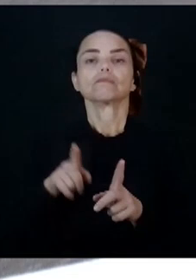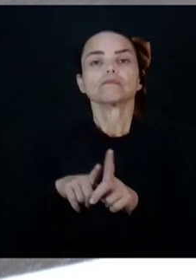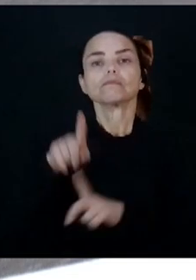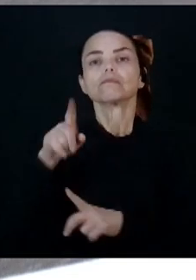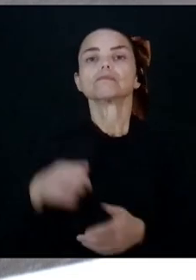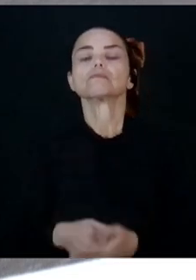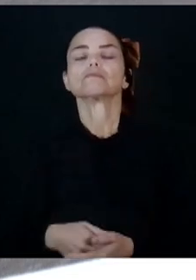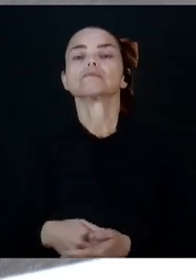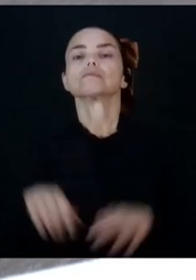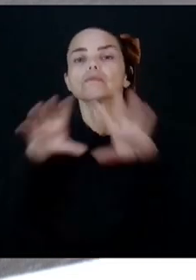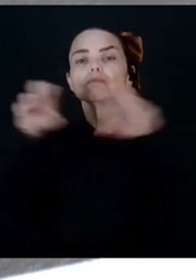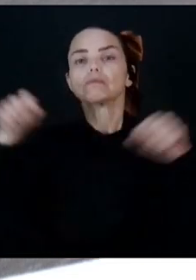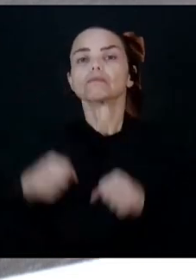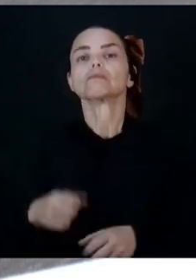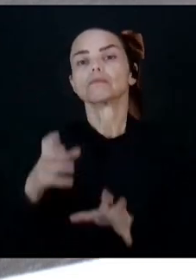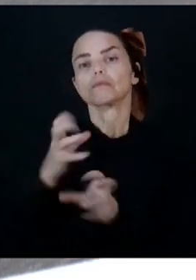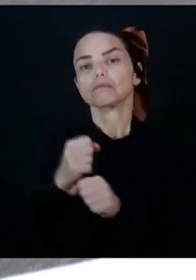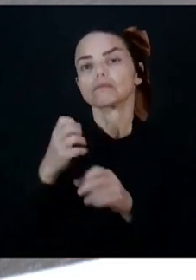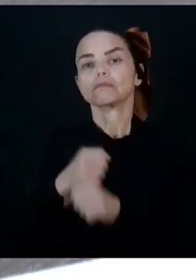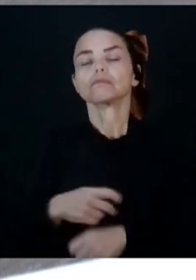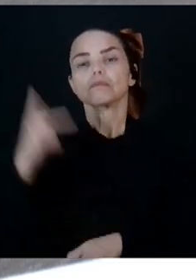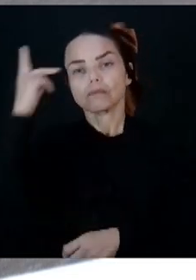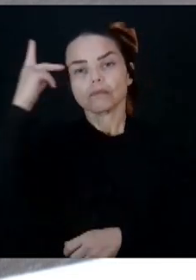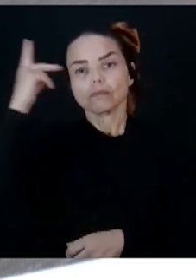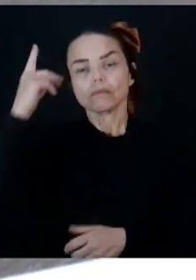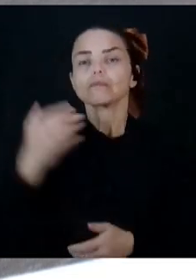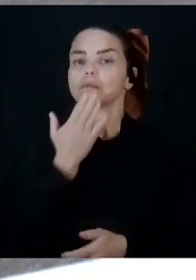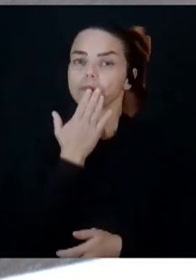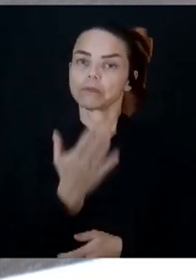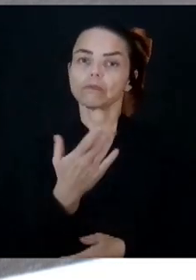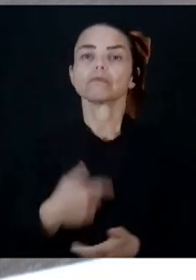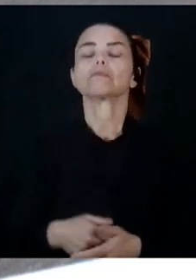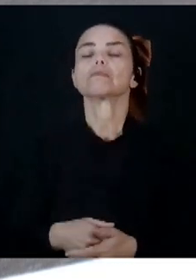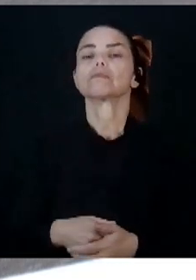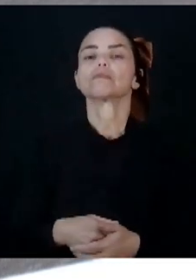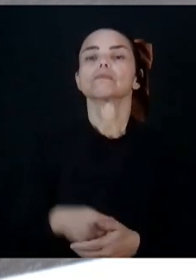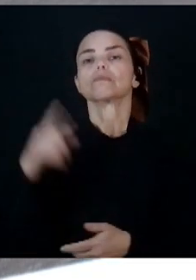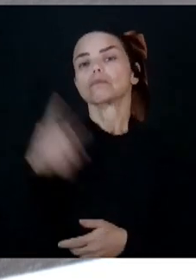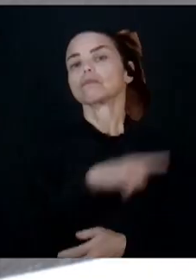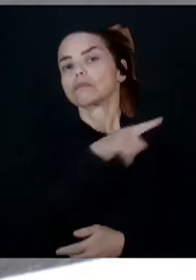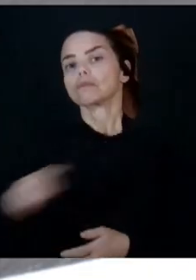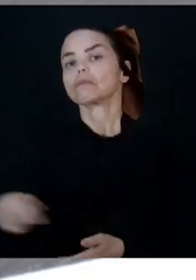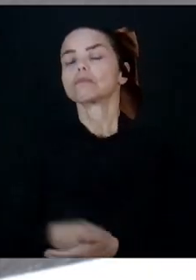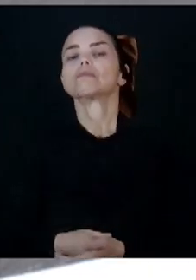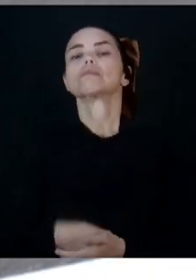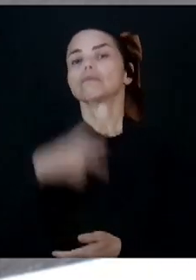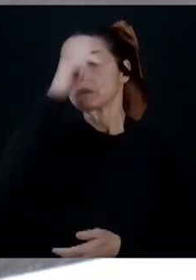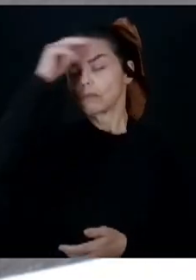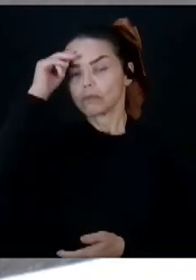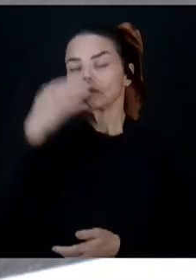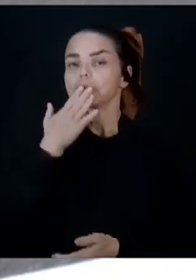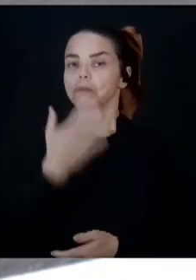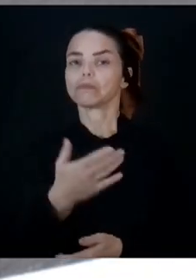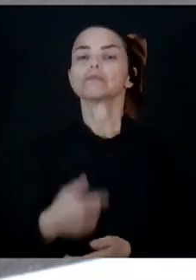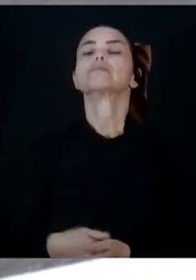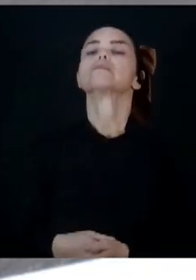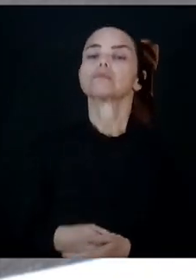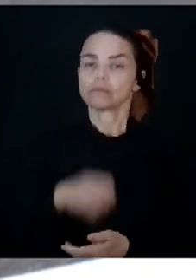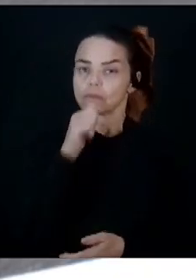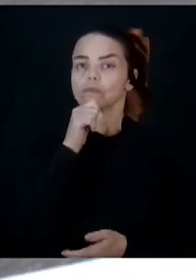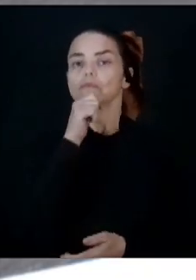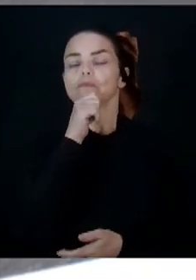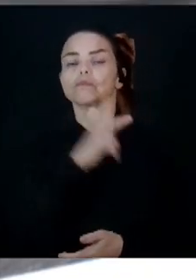do Estado de São Paulo, que pediu para que fosse suspenso. A Prefeitura recorreu e ainda está fazendo,